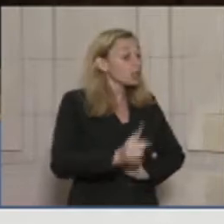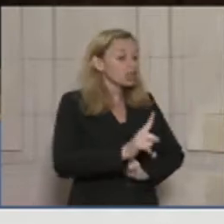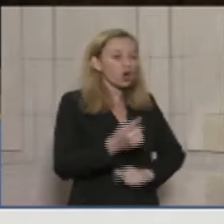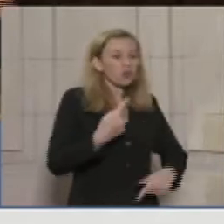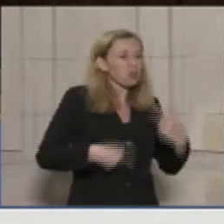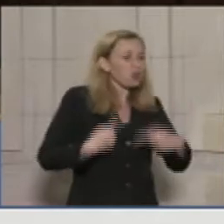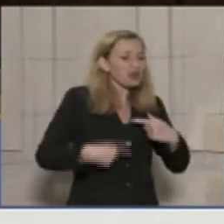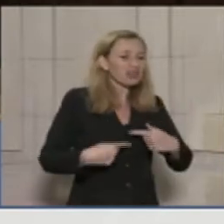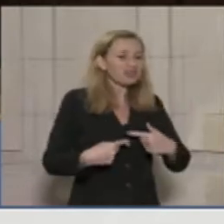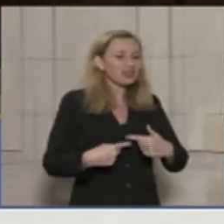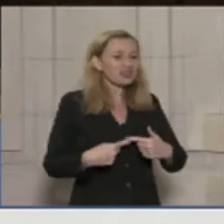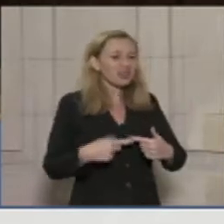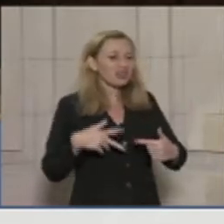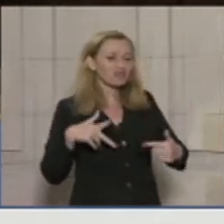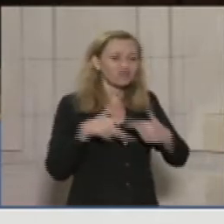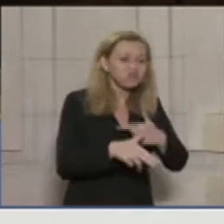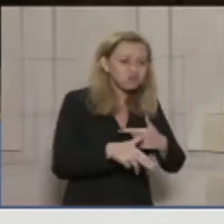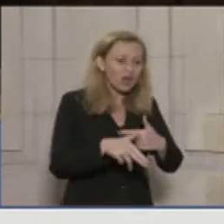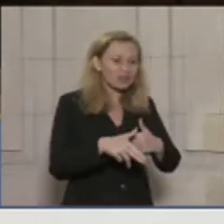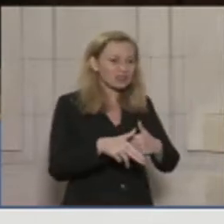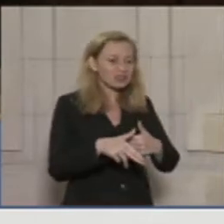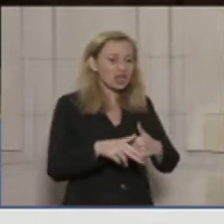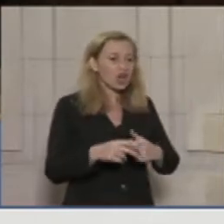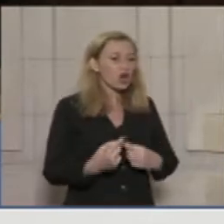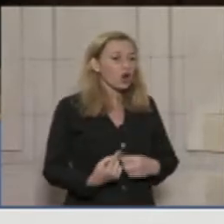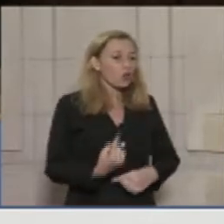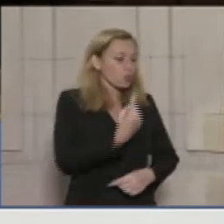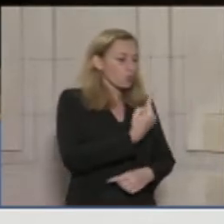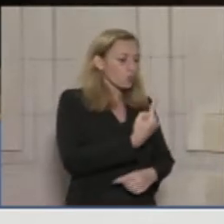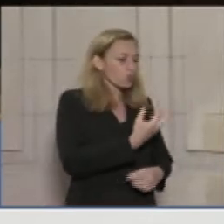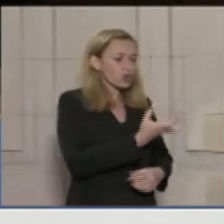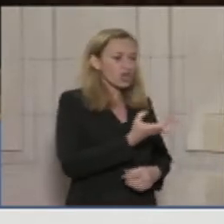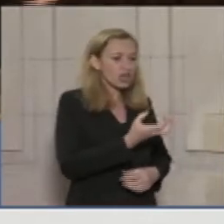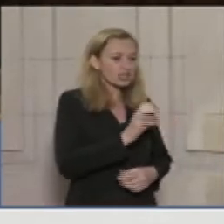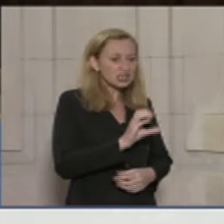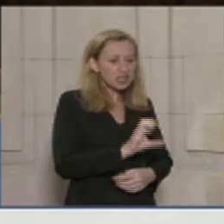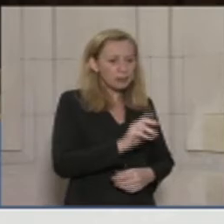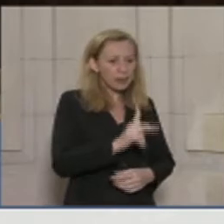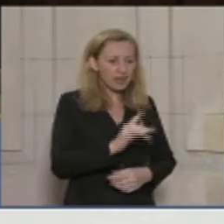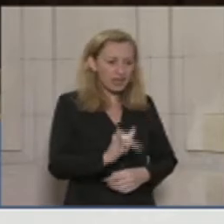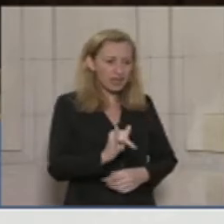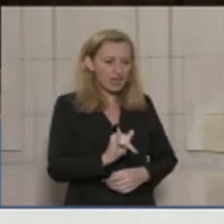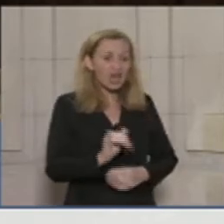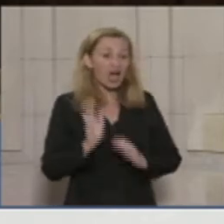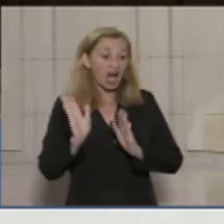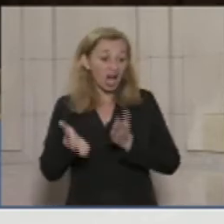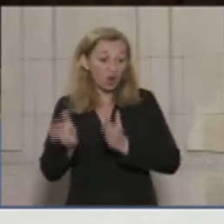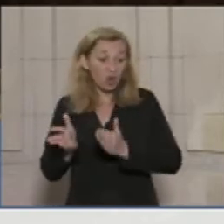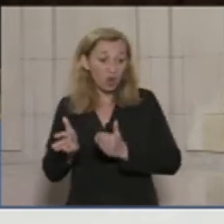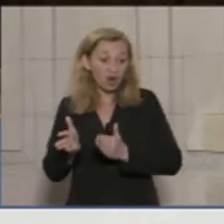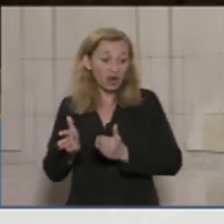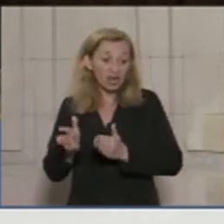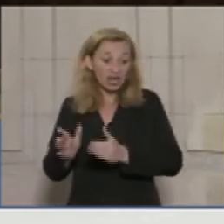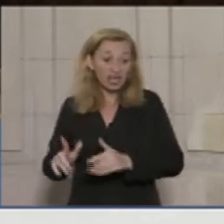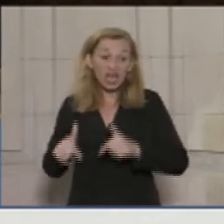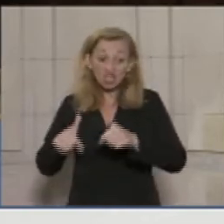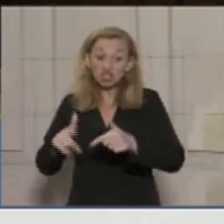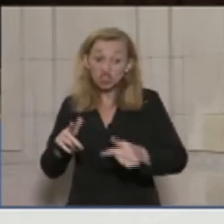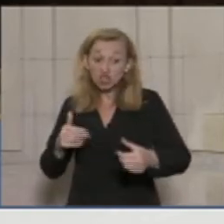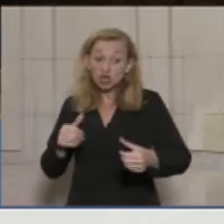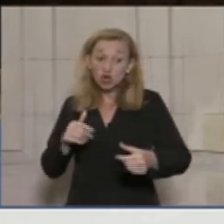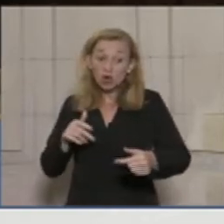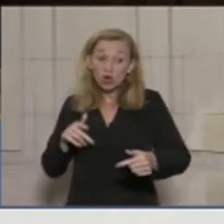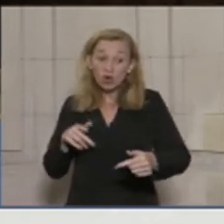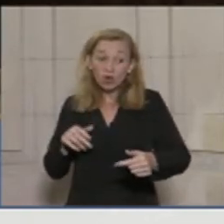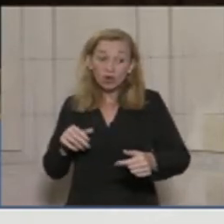políticas intervencionistas. Um quer fazer uma CPI, agora querem meter a mão na escolha direta de reitor das universidades. Isso